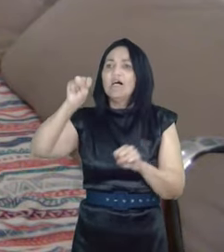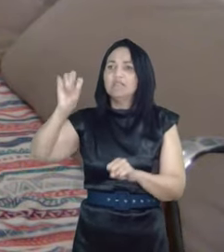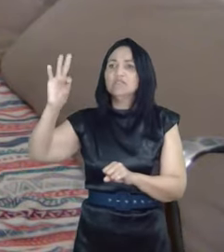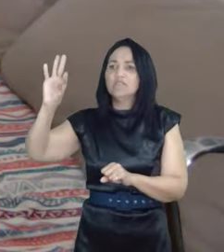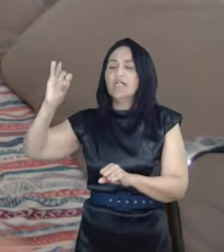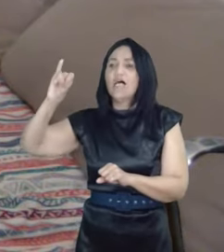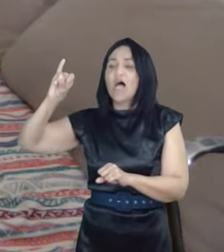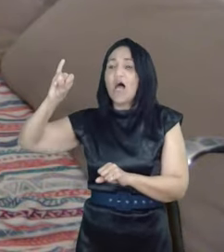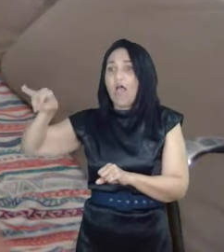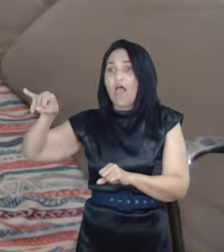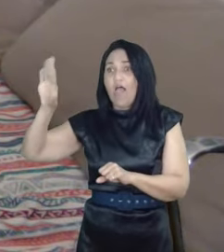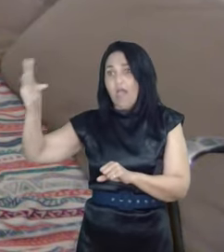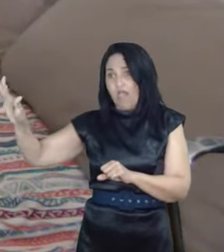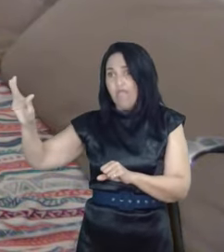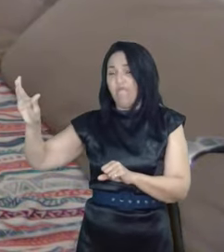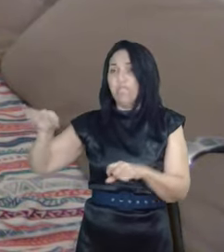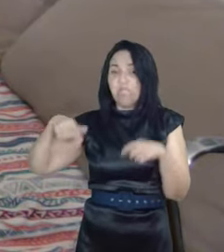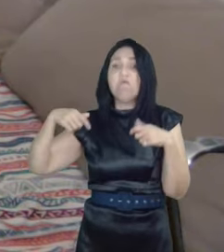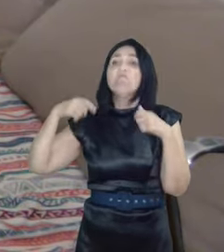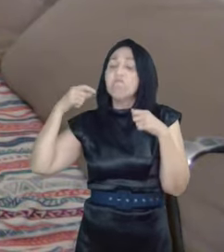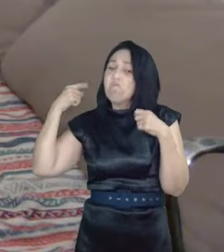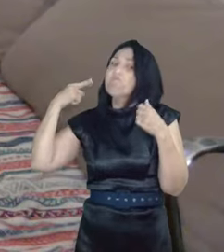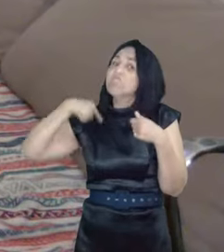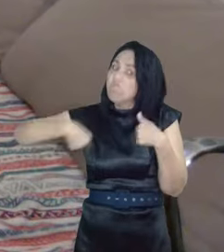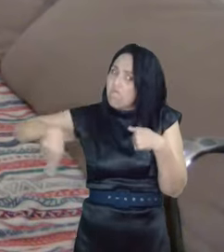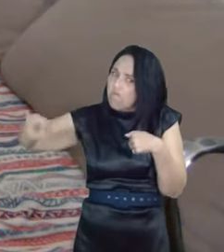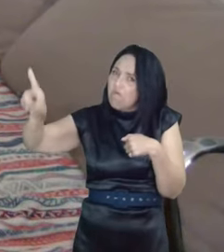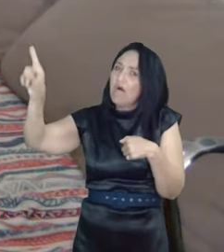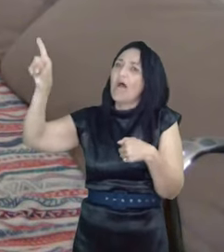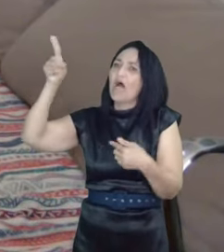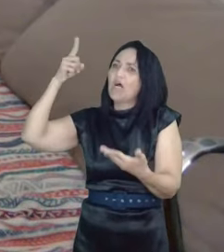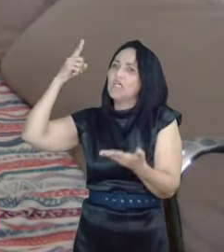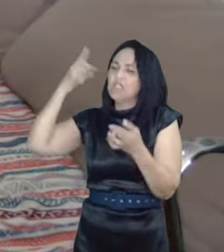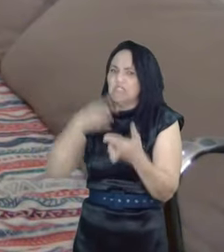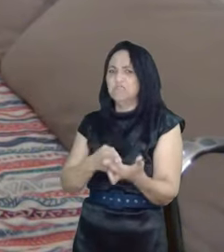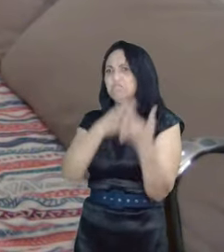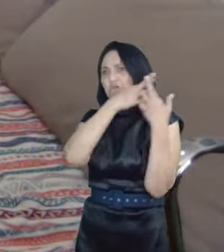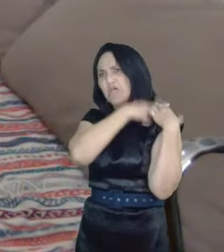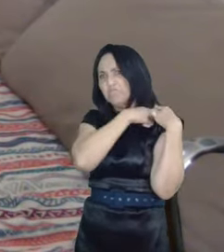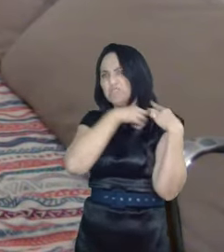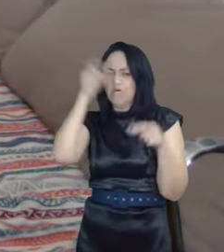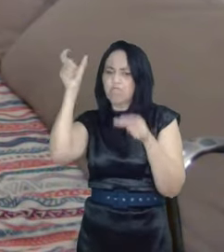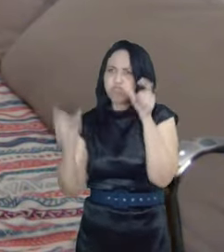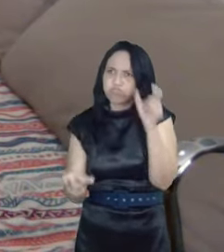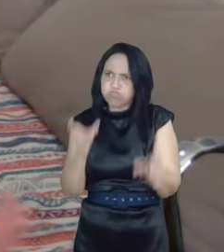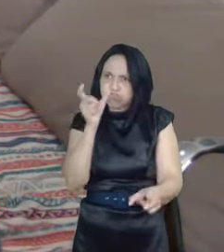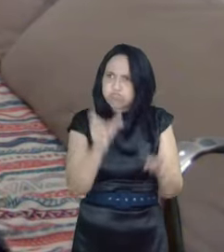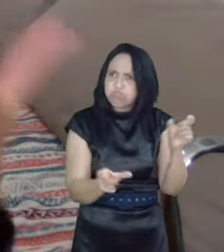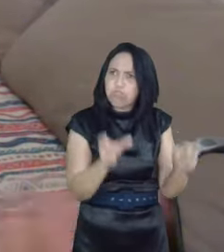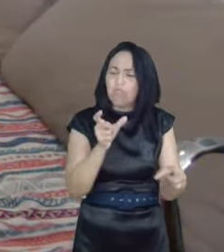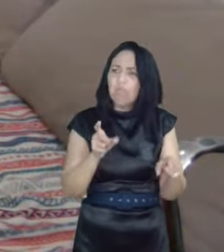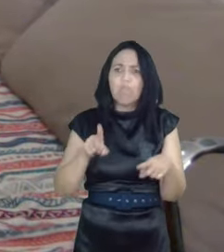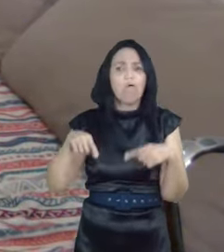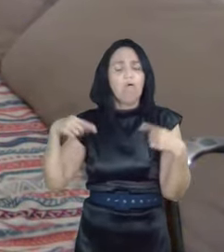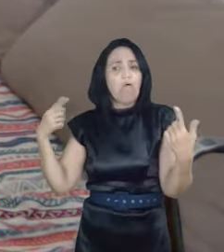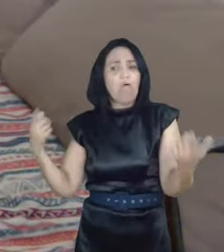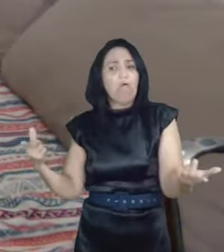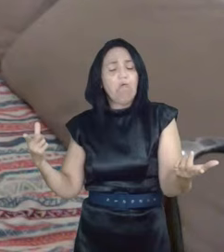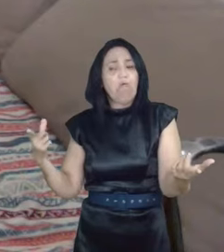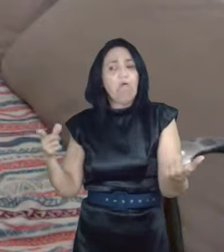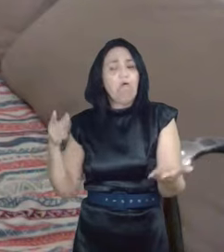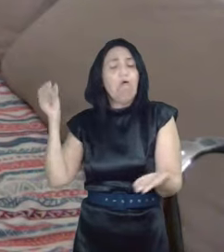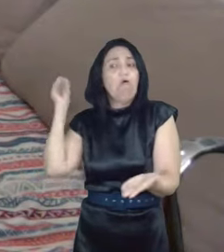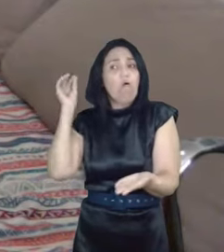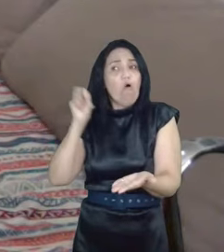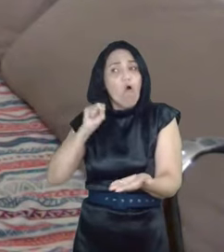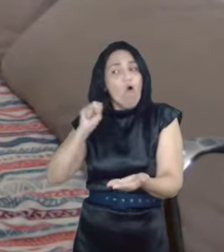responsabilização, se o Congresso está ou não se omitindo das suas obrigações constitucionais, né, já que esse debate não está